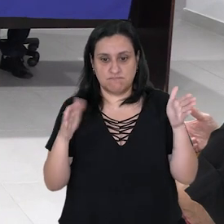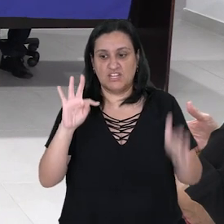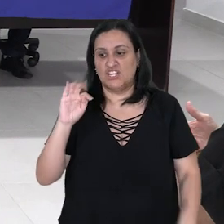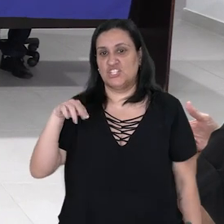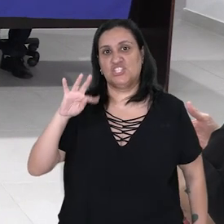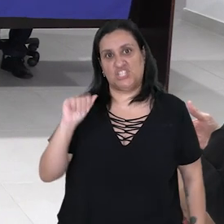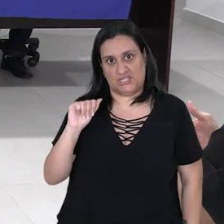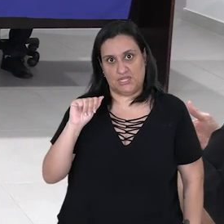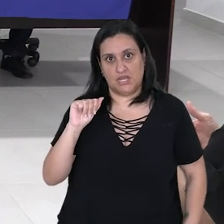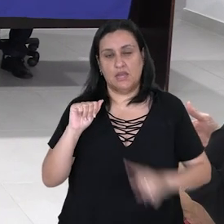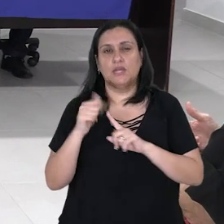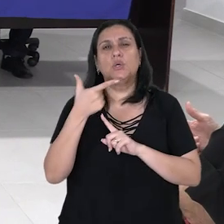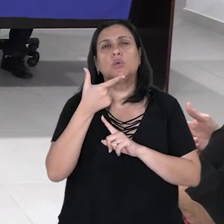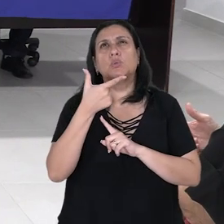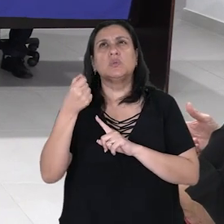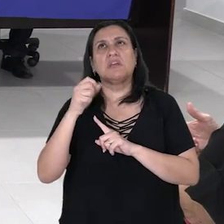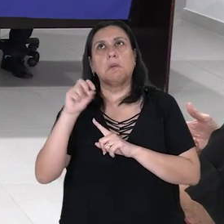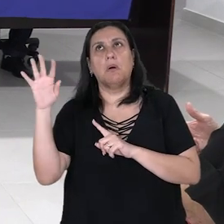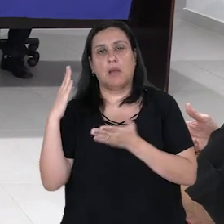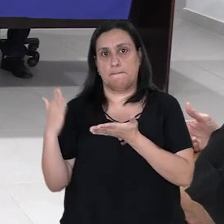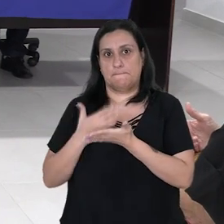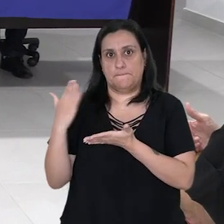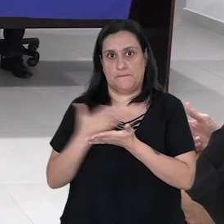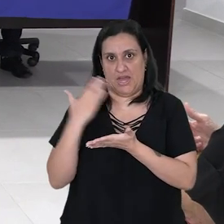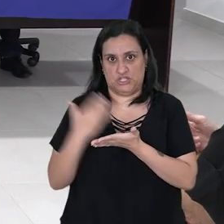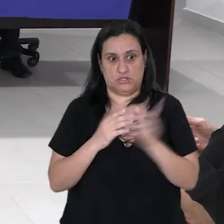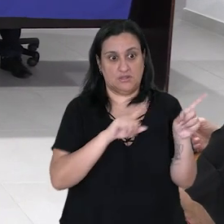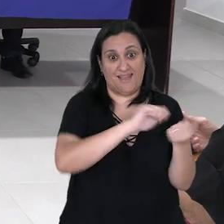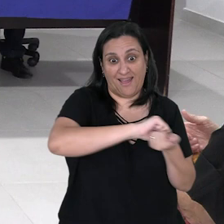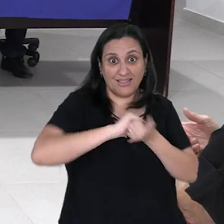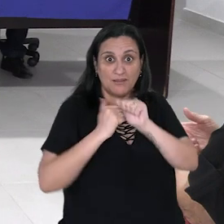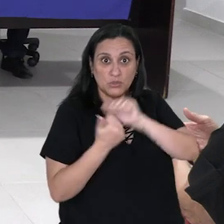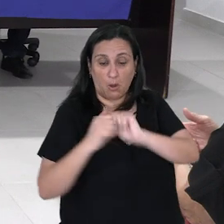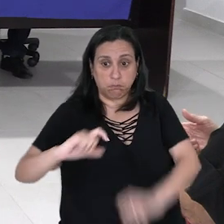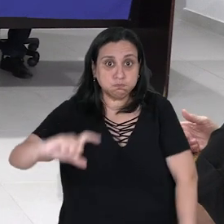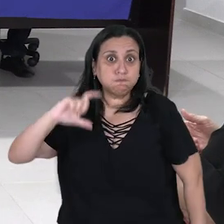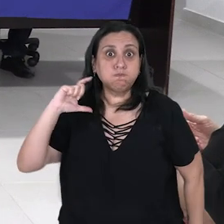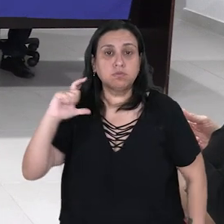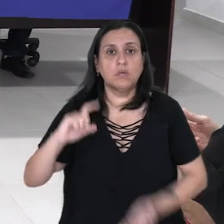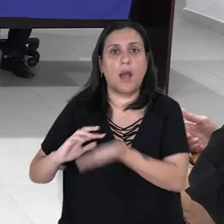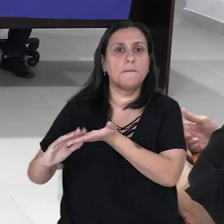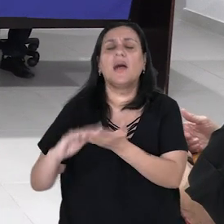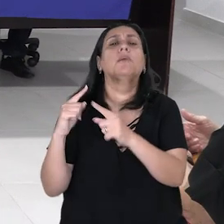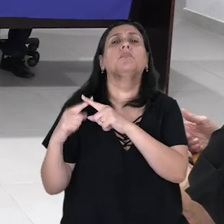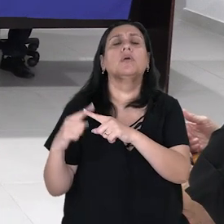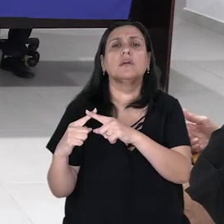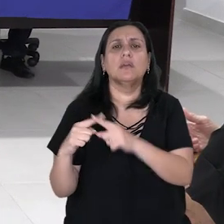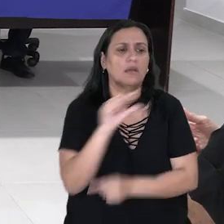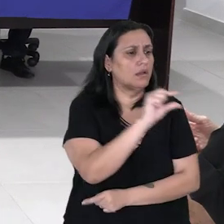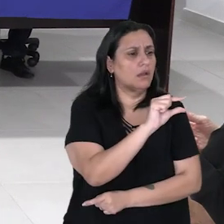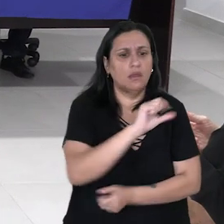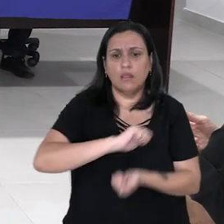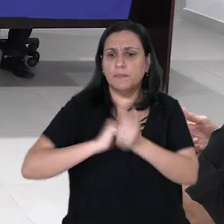tinta, de 200 e poucas páginas, deu essa quantidade toda. Isso por quê?